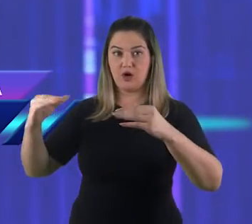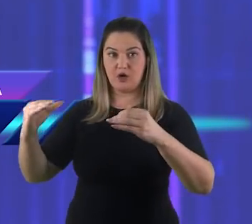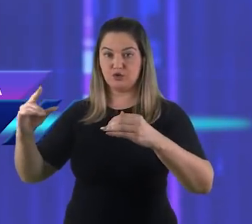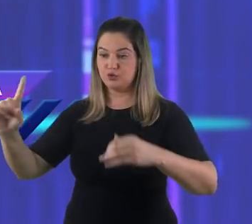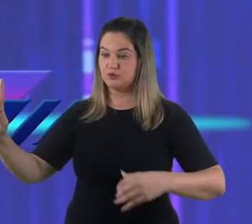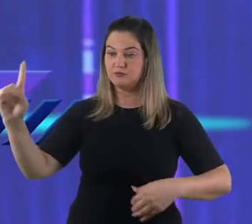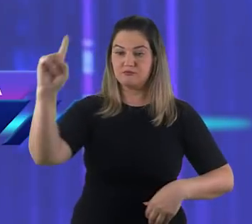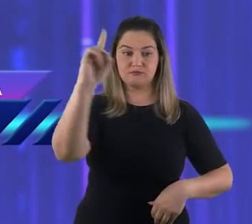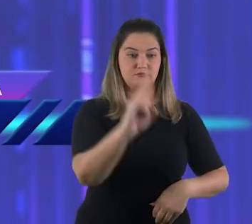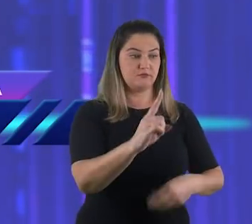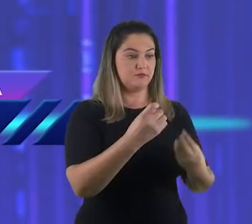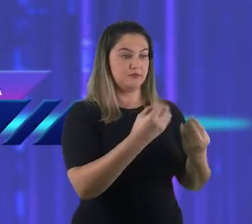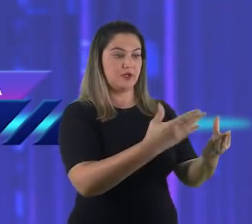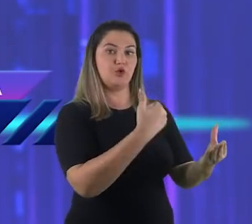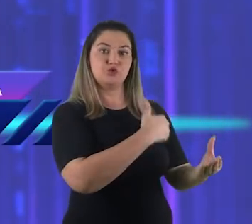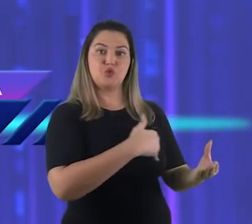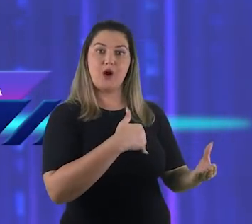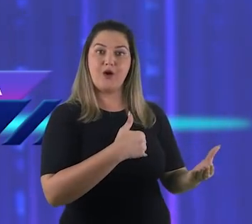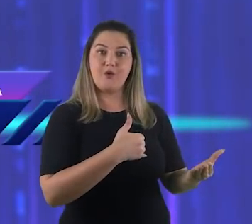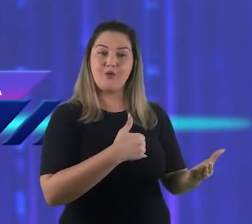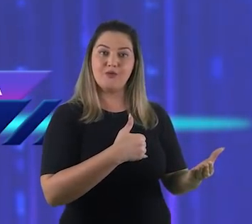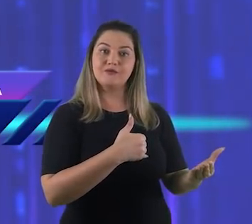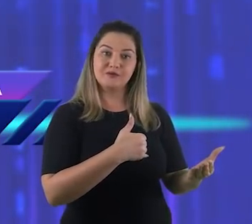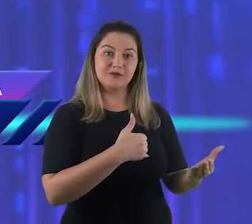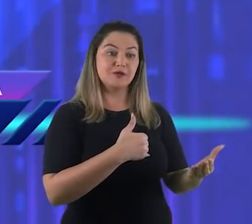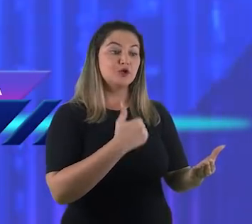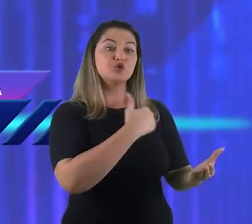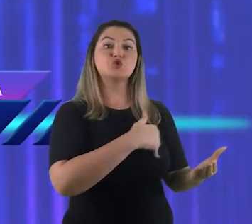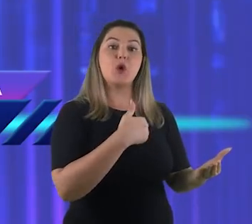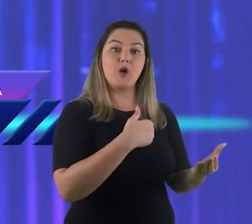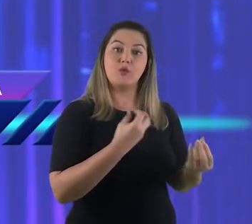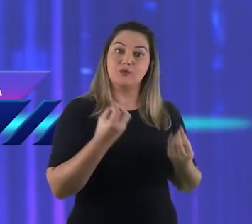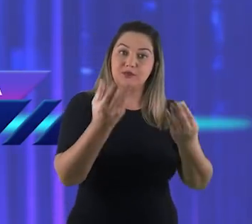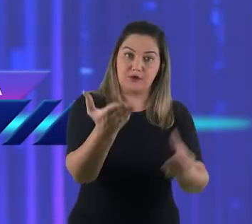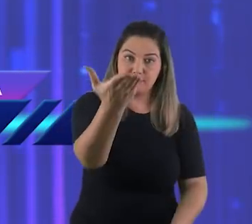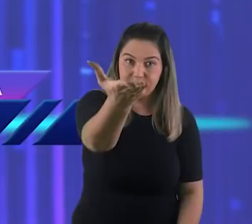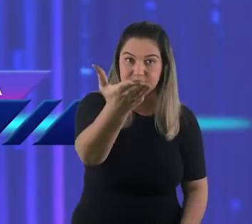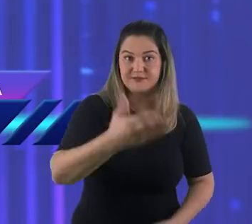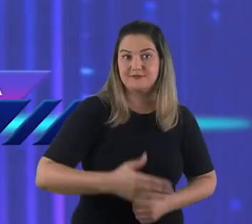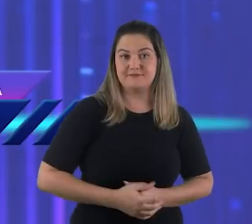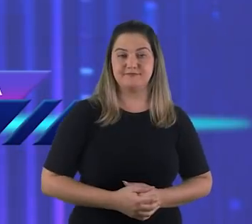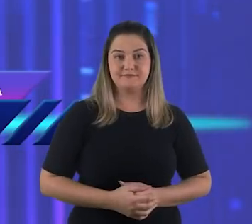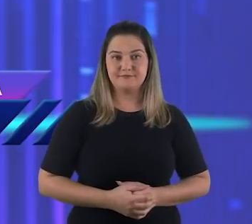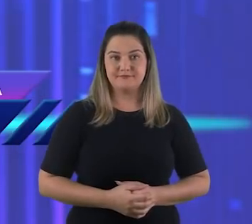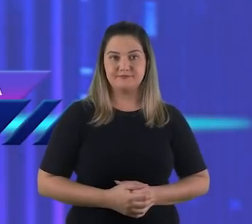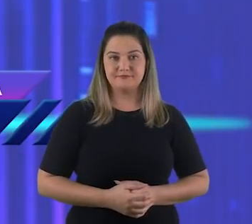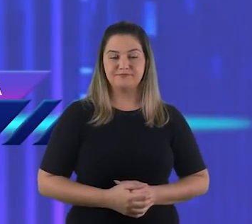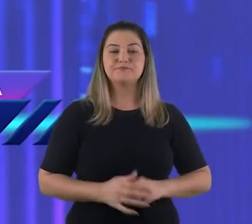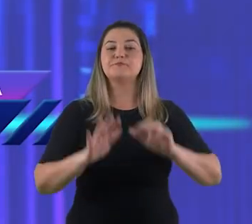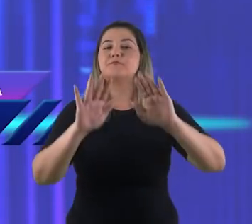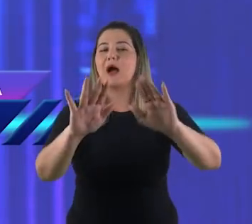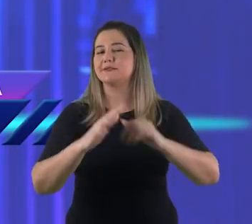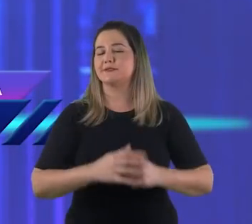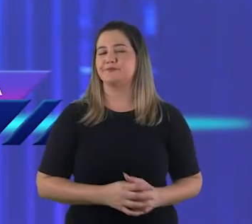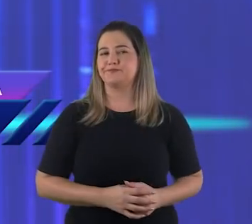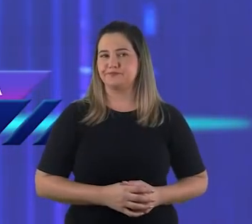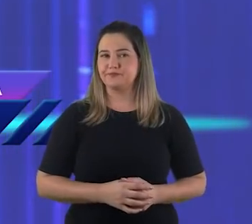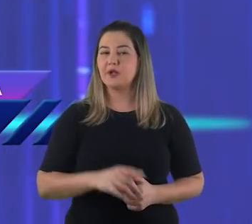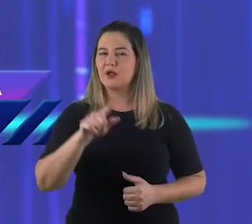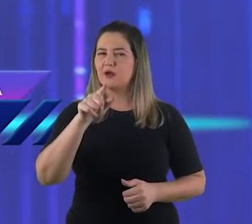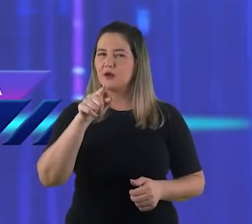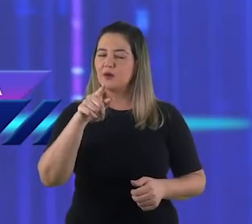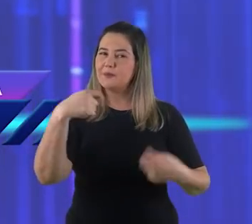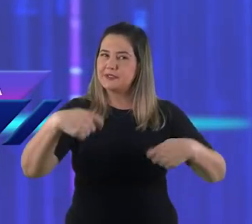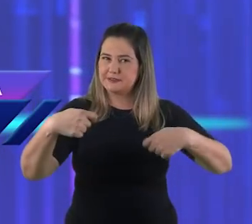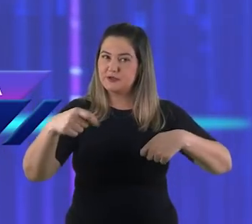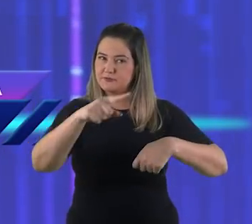Apocalipse, ele não se interpreta da forma como se lê, precisamos tomar muito cuidado